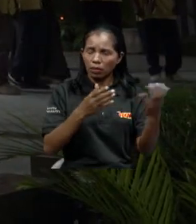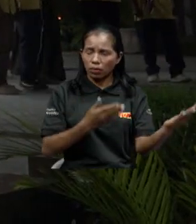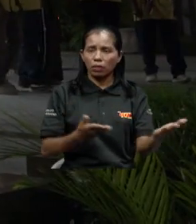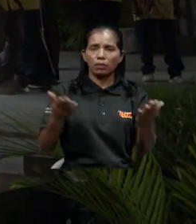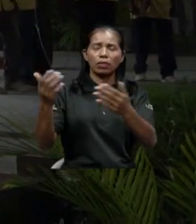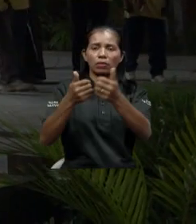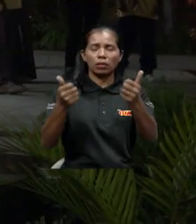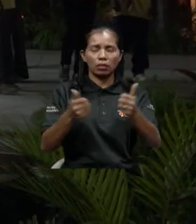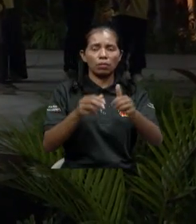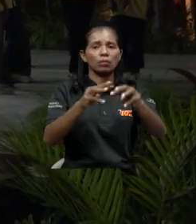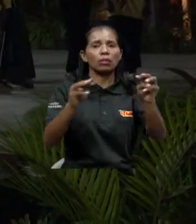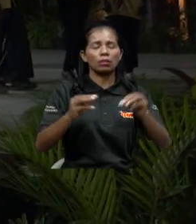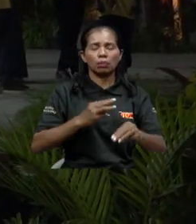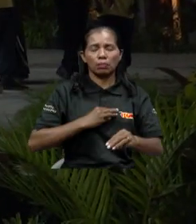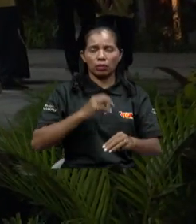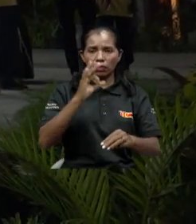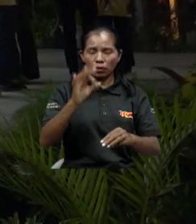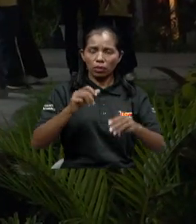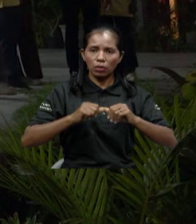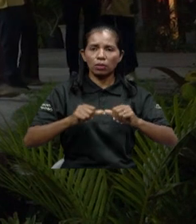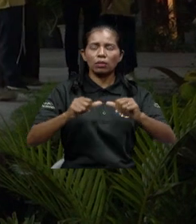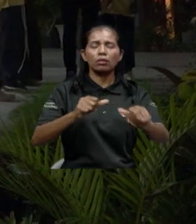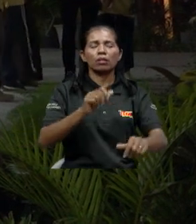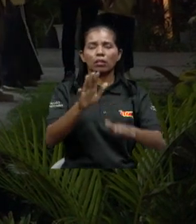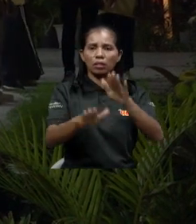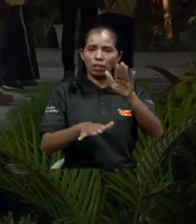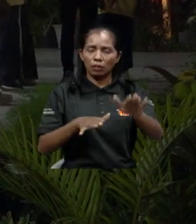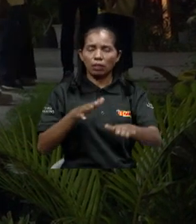local município Manufahi, hodi continua prosesão ba